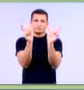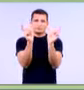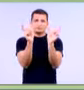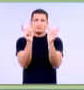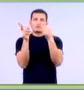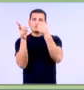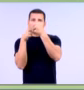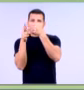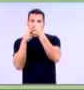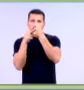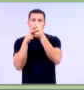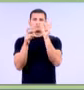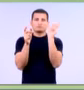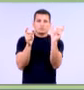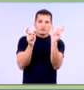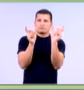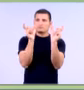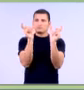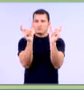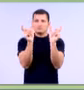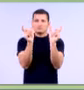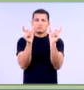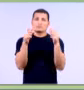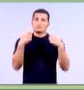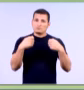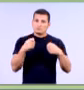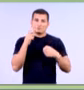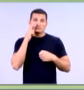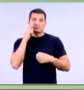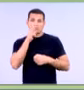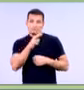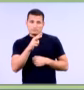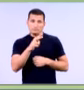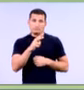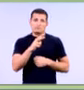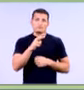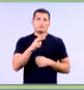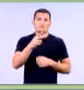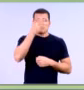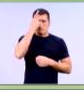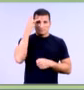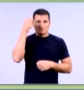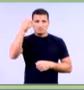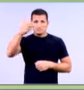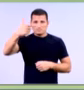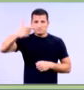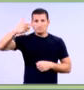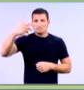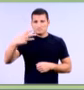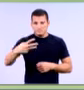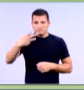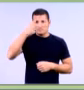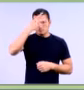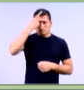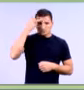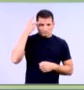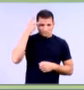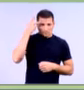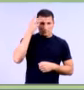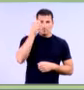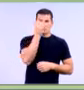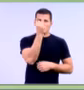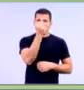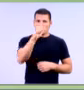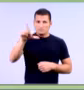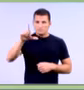gente tem que observar as pessoas, primeira, segunda ou terceira pessoa do